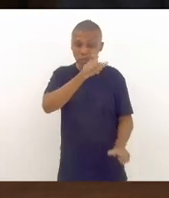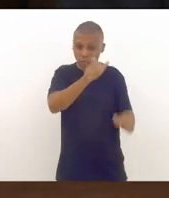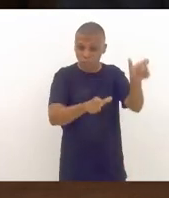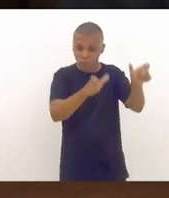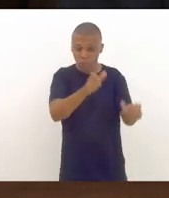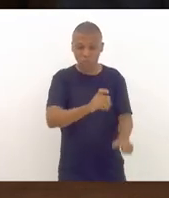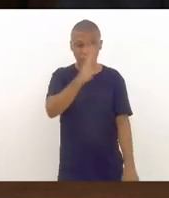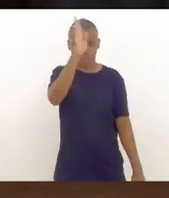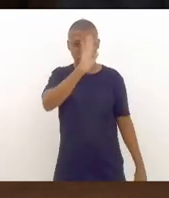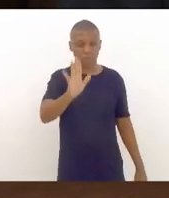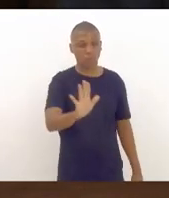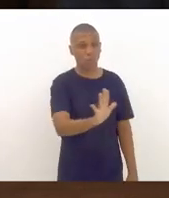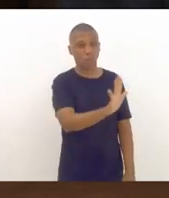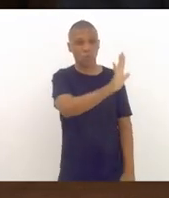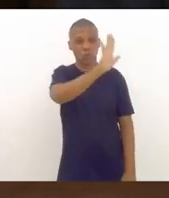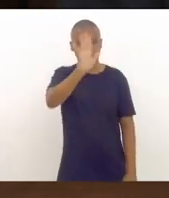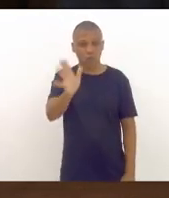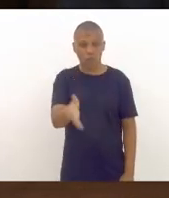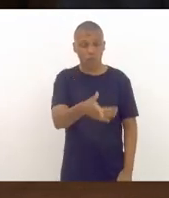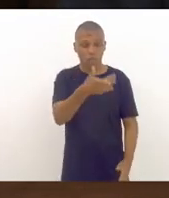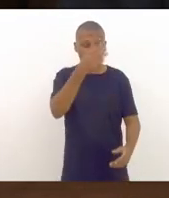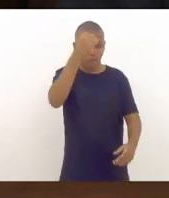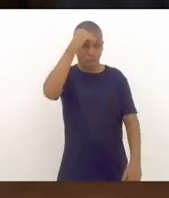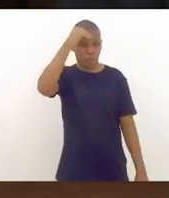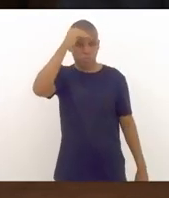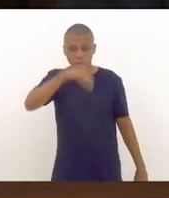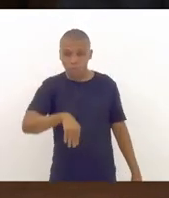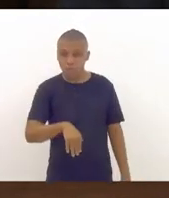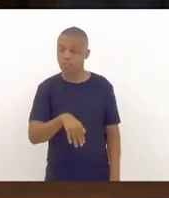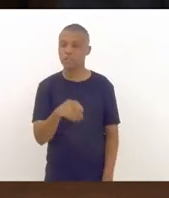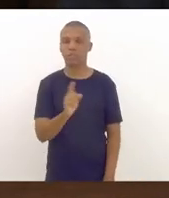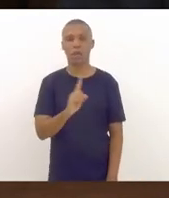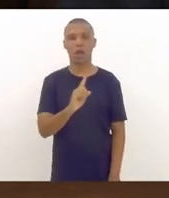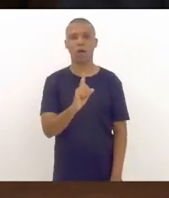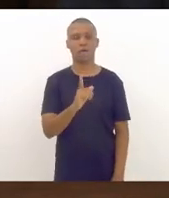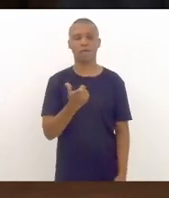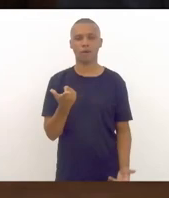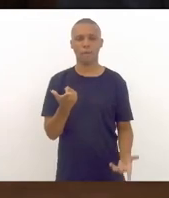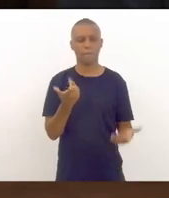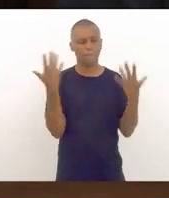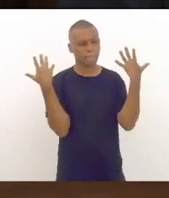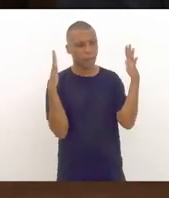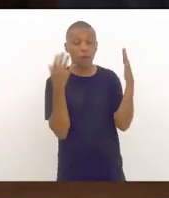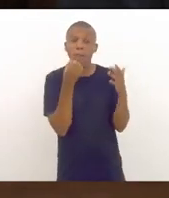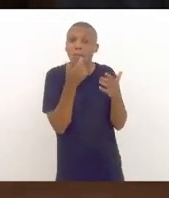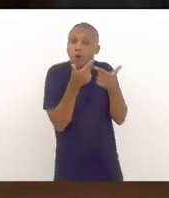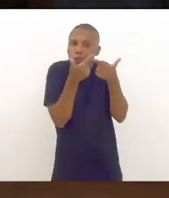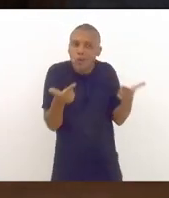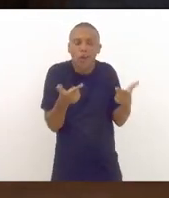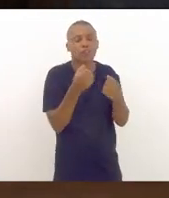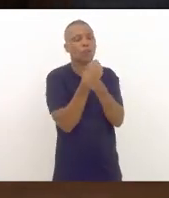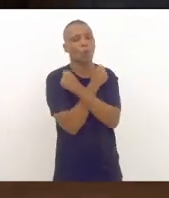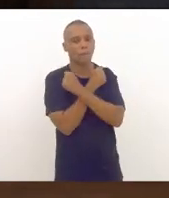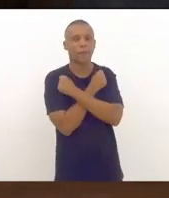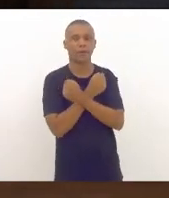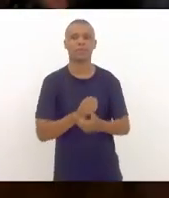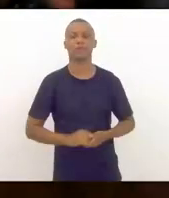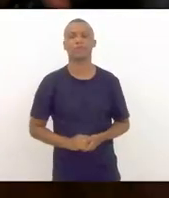e desse estado jamais foge à luta. Parabéns pela luta e boa sorte nesse novo mandato. Um forte abraço.